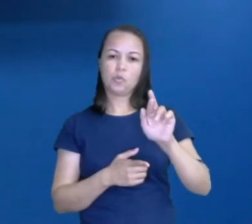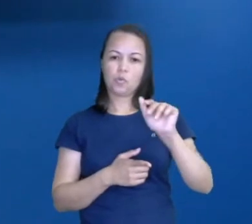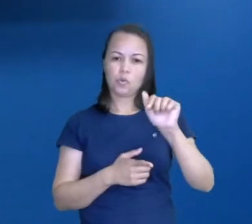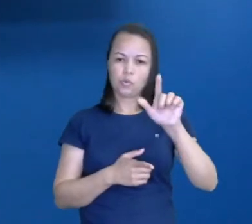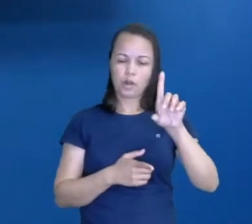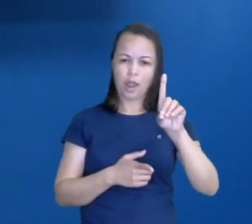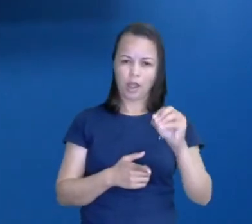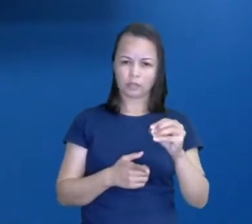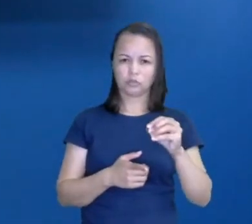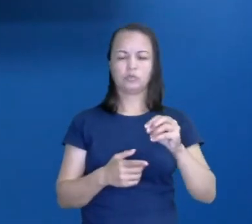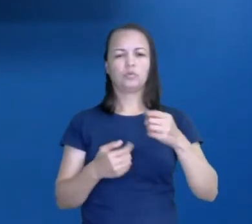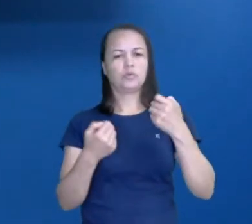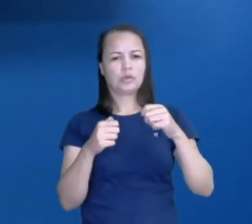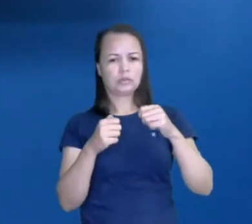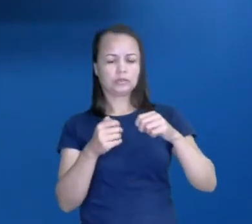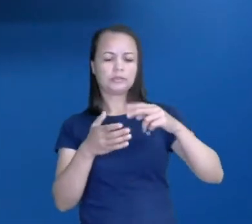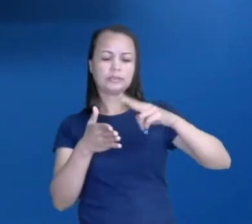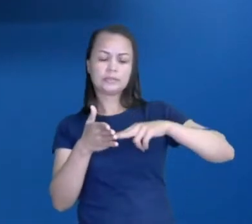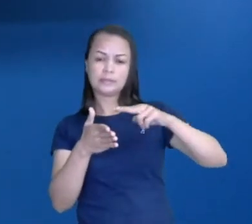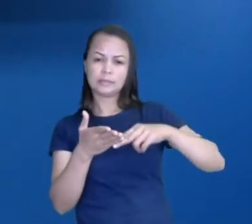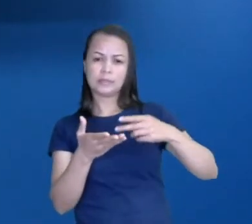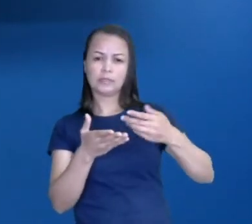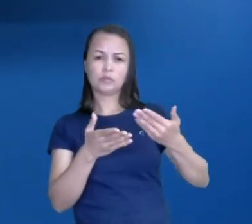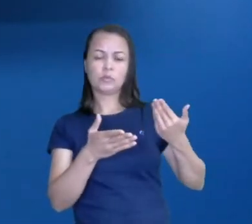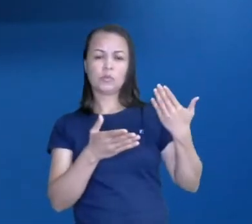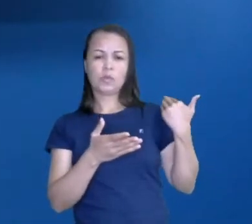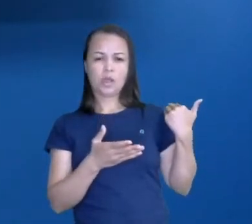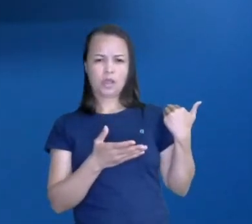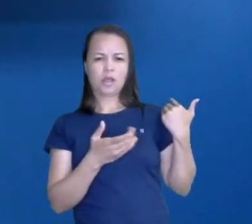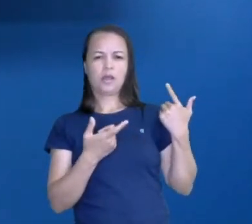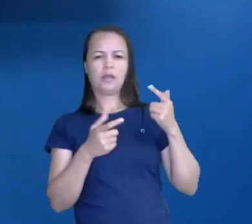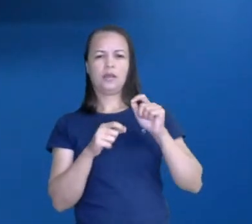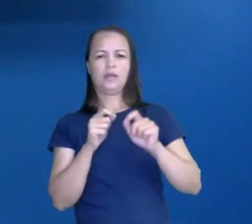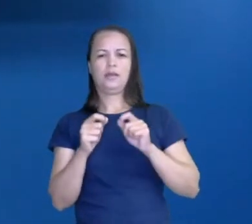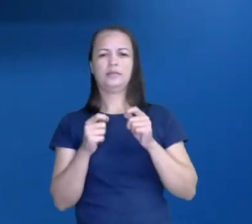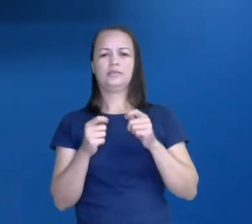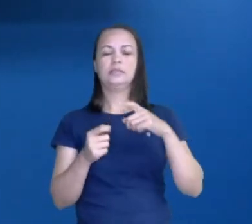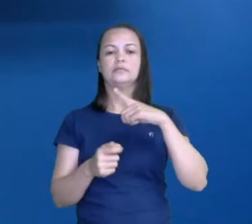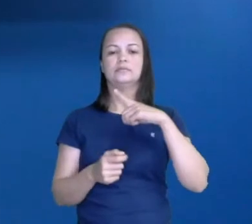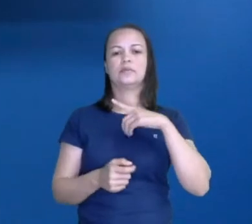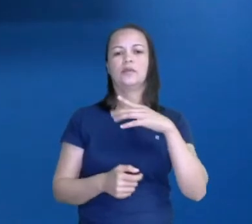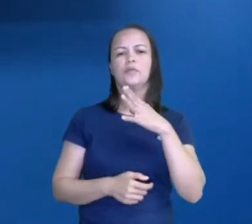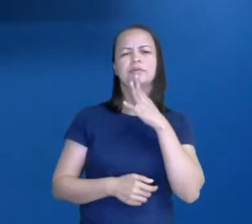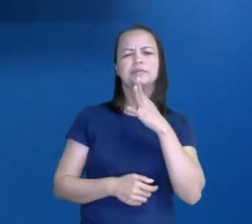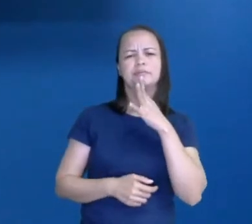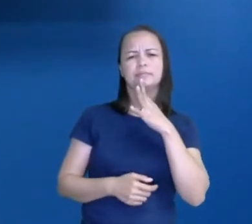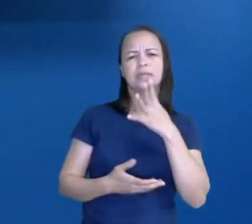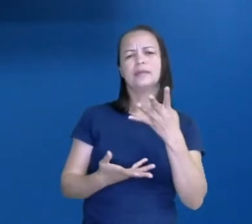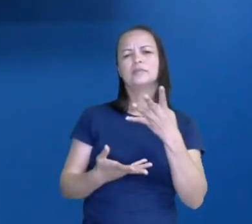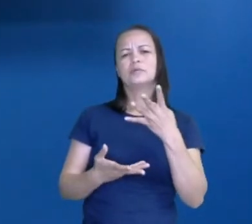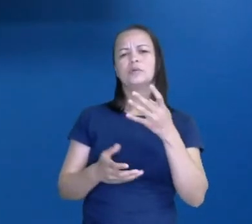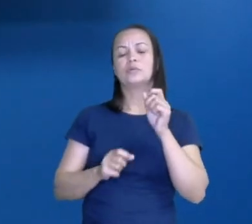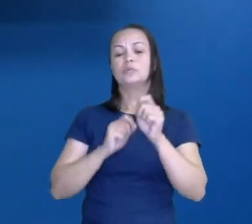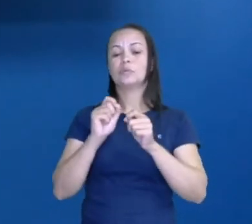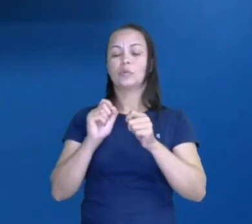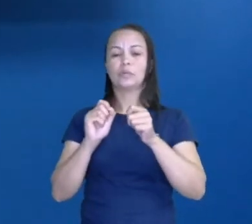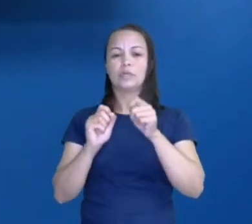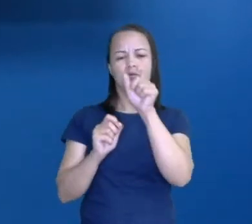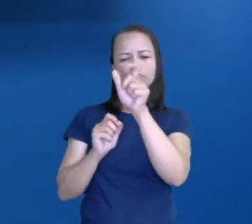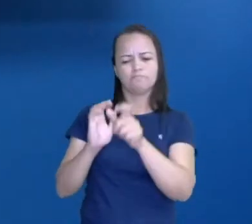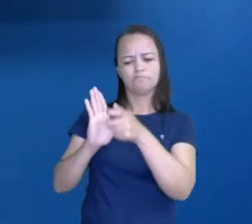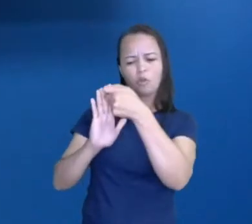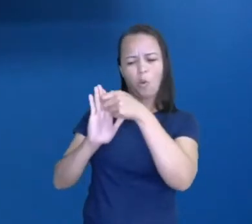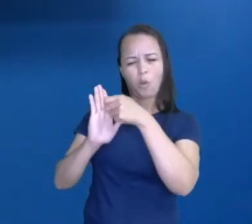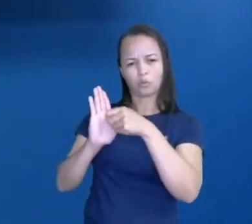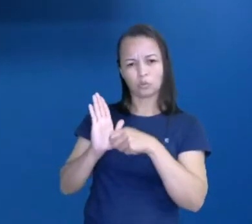quem está lendo, no caso o leitor, de algumas ideias baseadas, de ter conhecimento do que o autor quer passar,